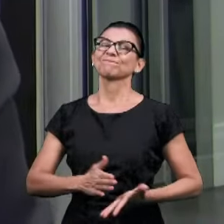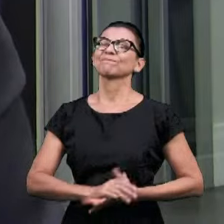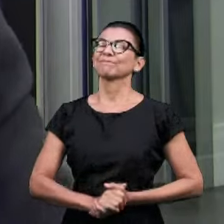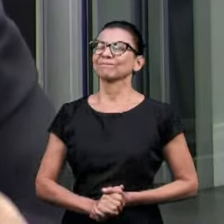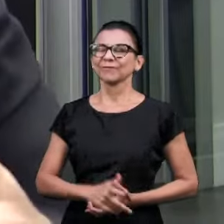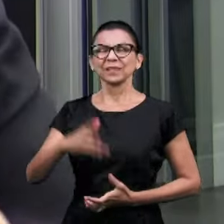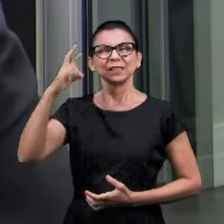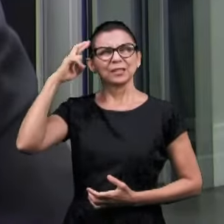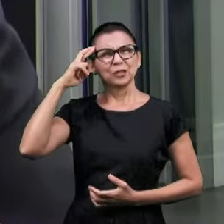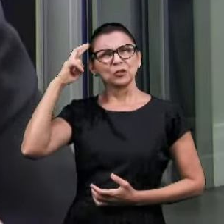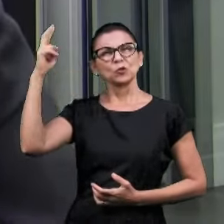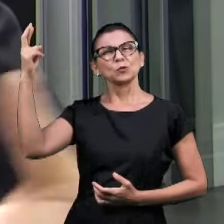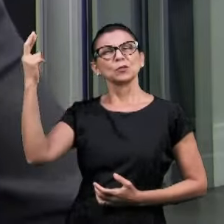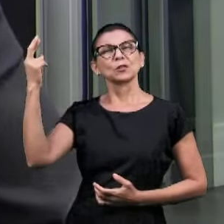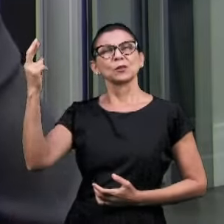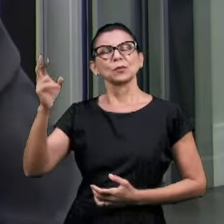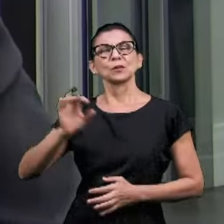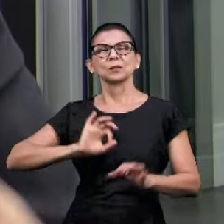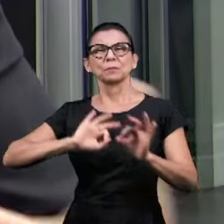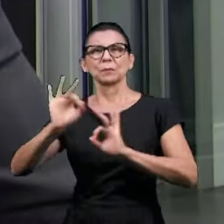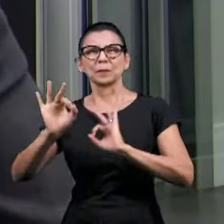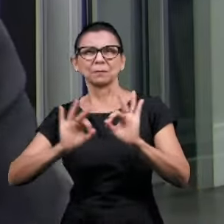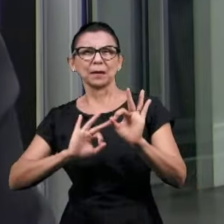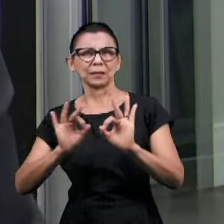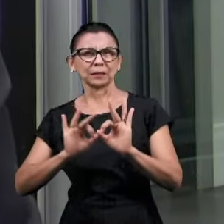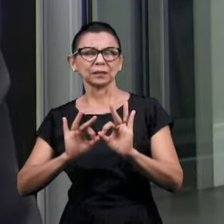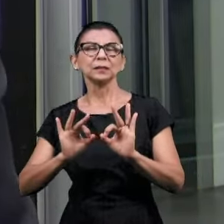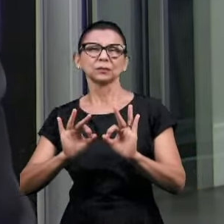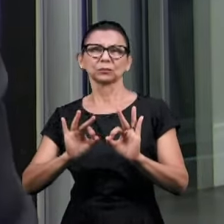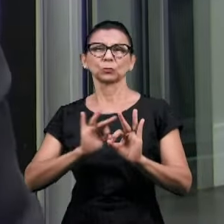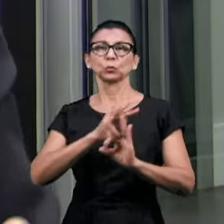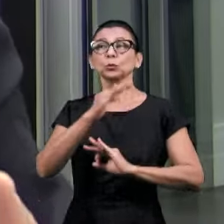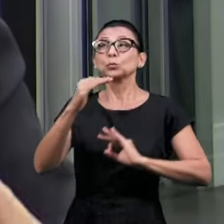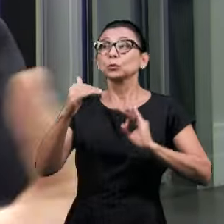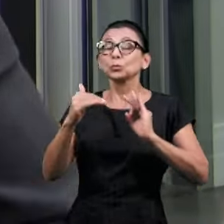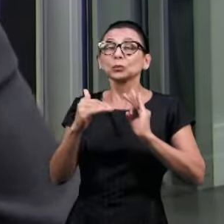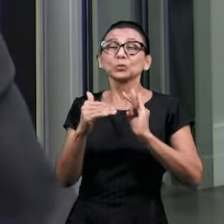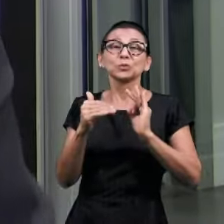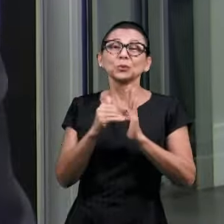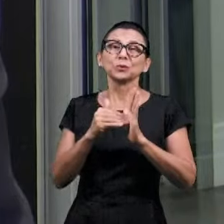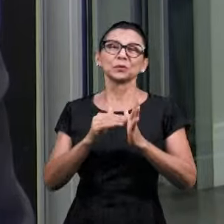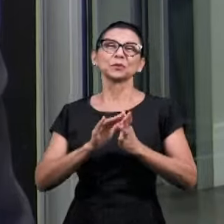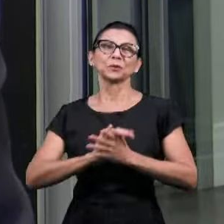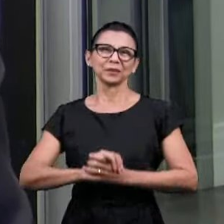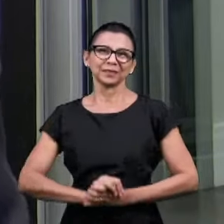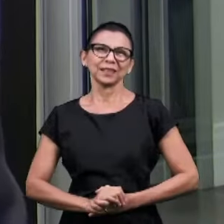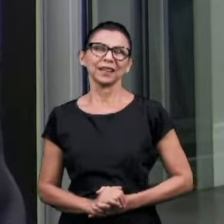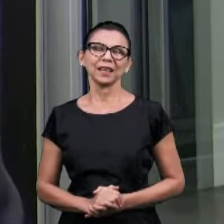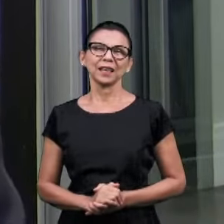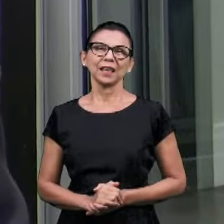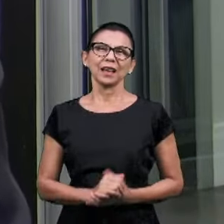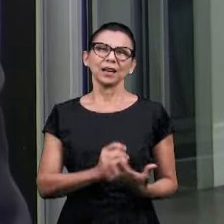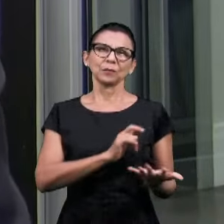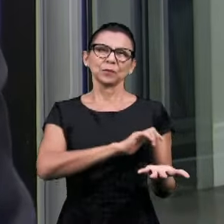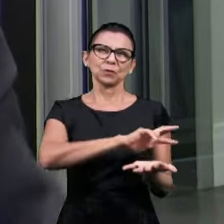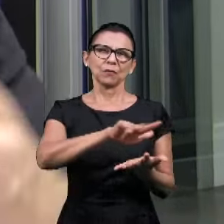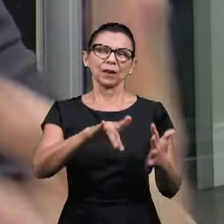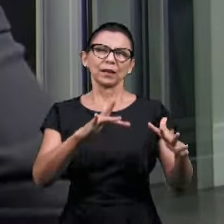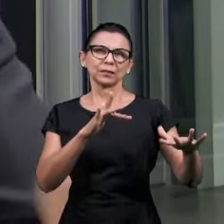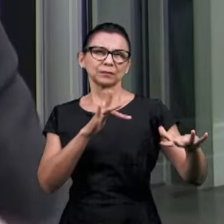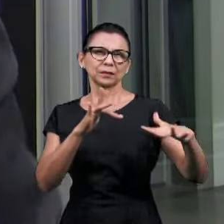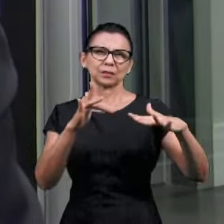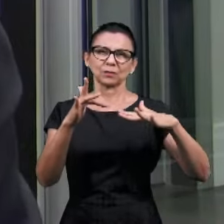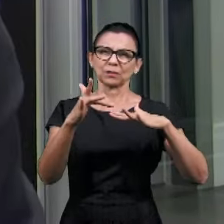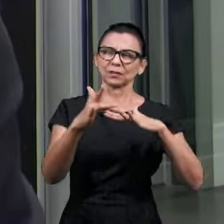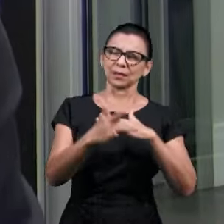esse momento. Aí veio o Zoom, né? Os cultos pelo Zoom, que a igreja não ficou desassistida em momento nenhum, né? Seja